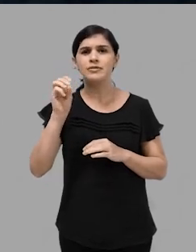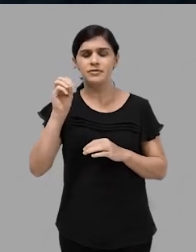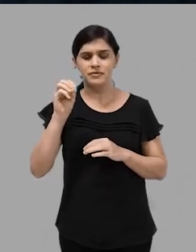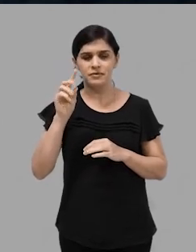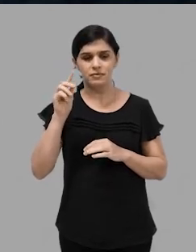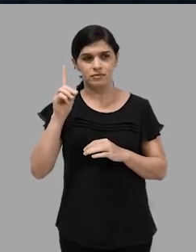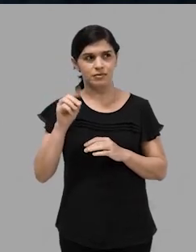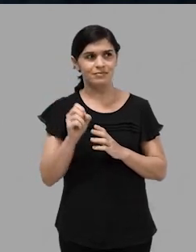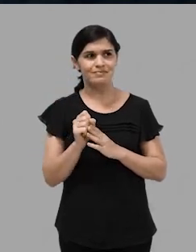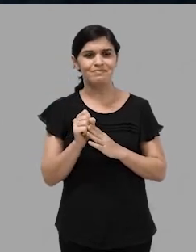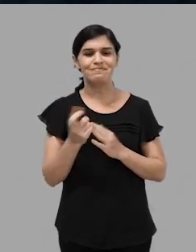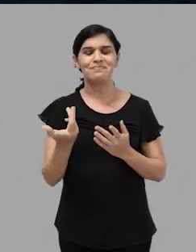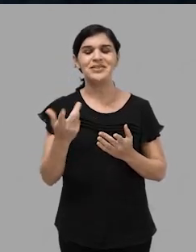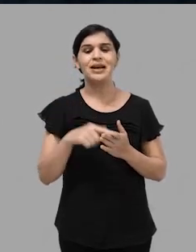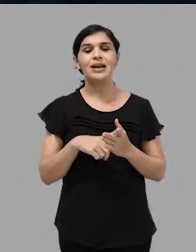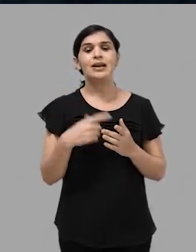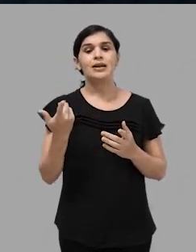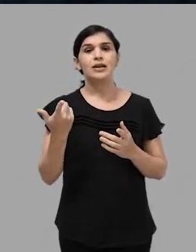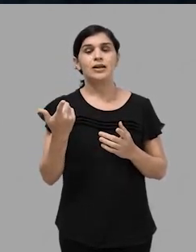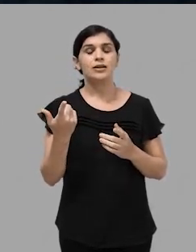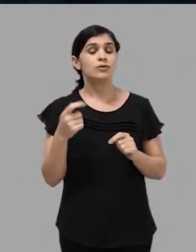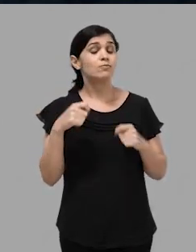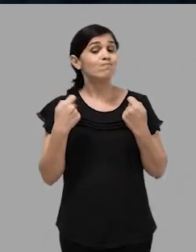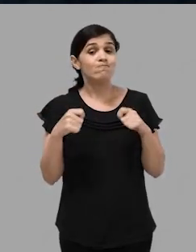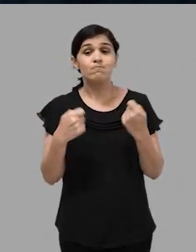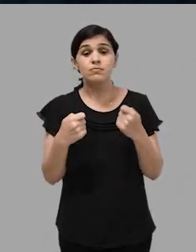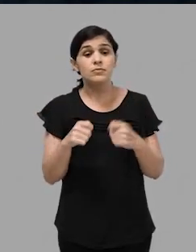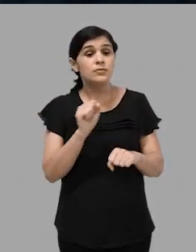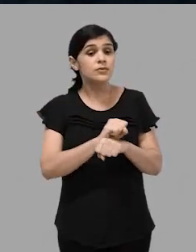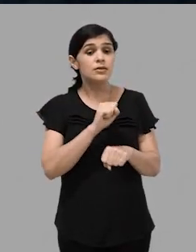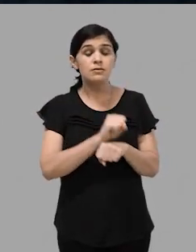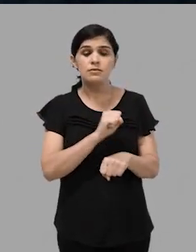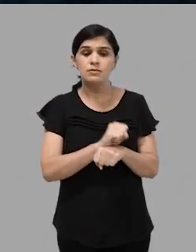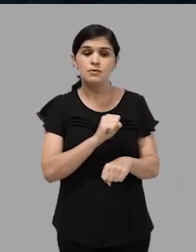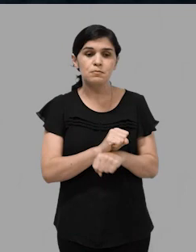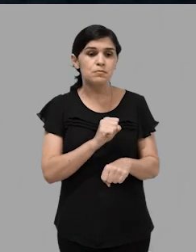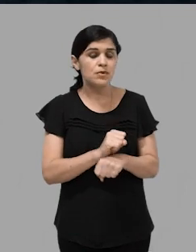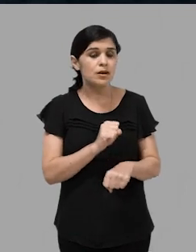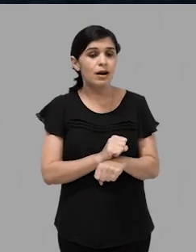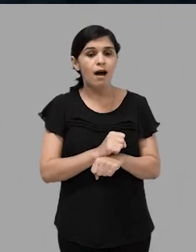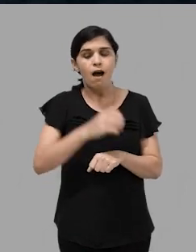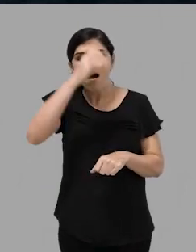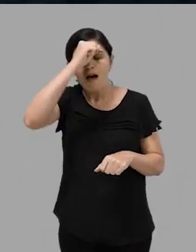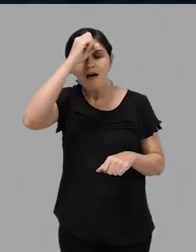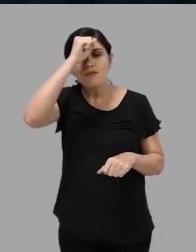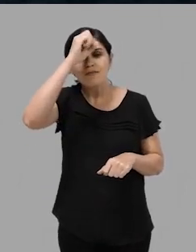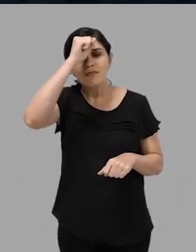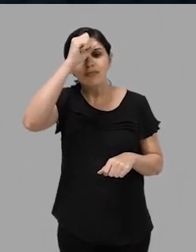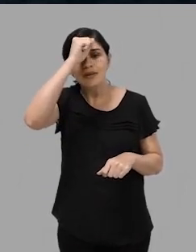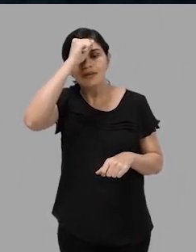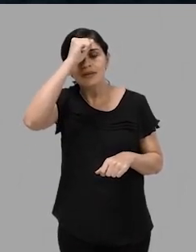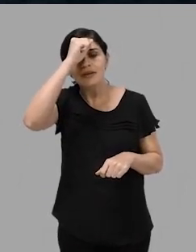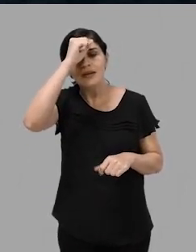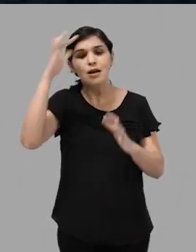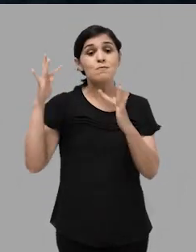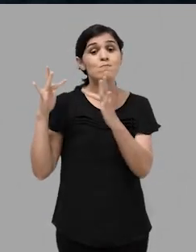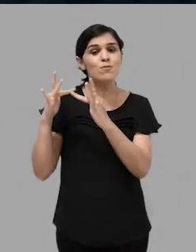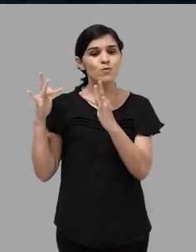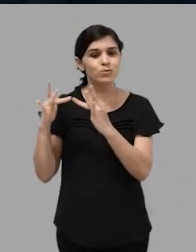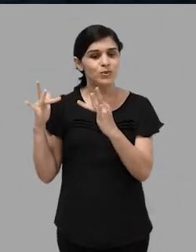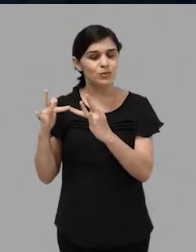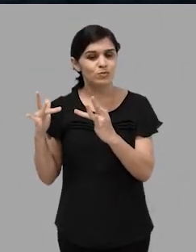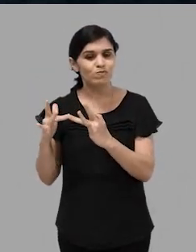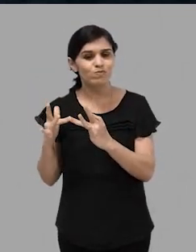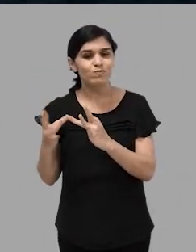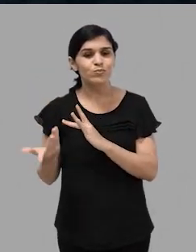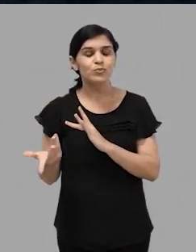aprender modernismo. Você não precisa esperar chegar o segundo ano para aprender romantismo. Por quê? Porque nas nossas aulas a gente vai comentar. E, curiosamente,